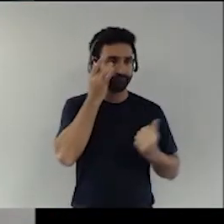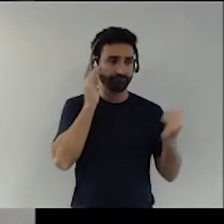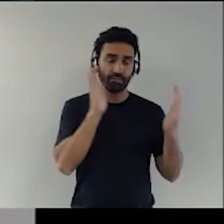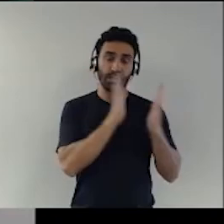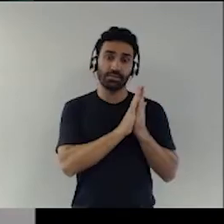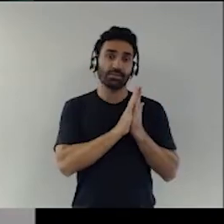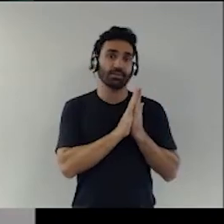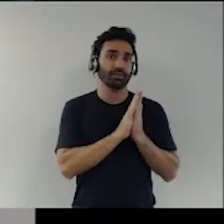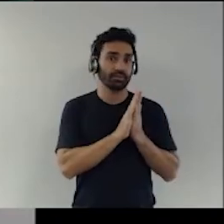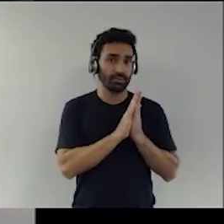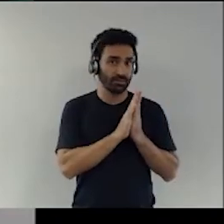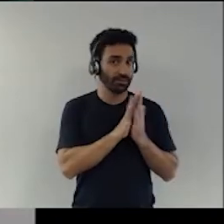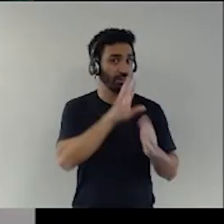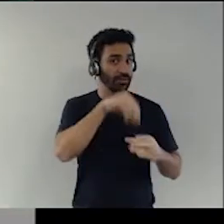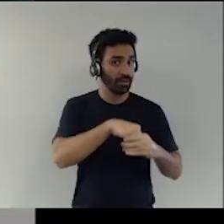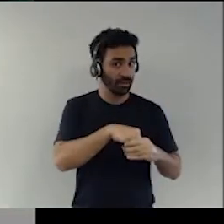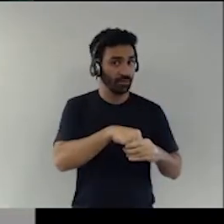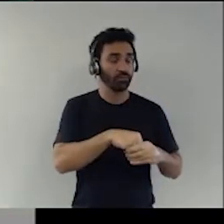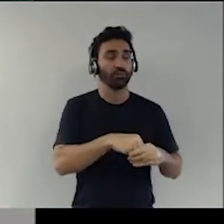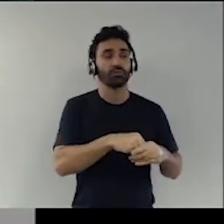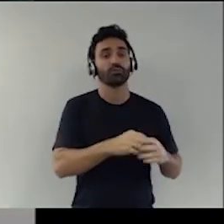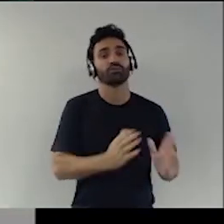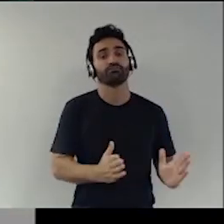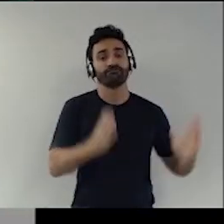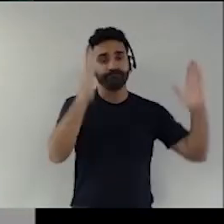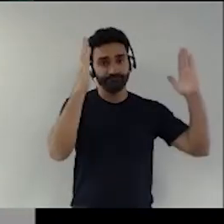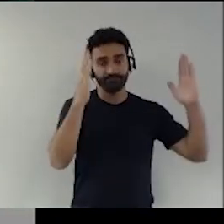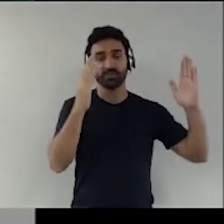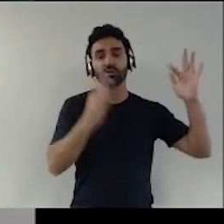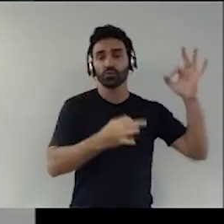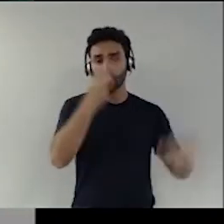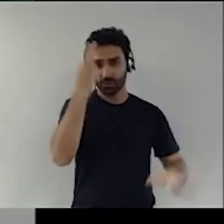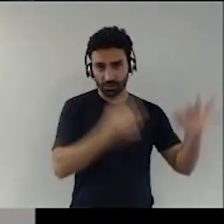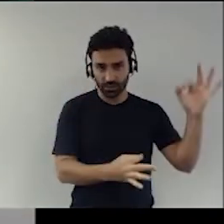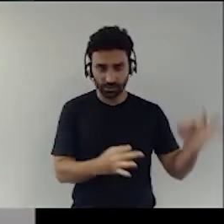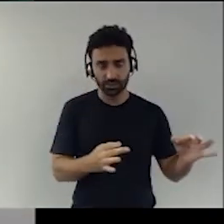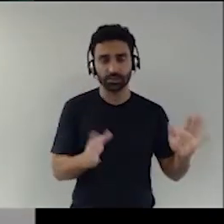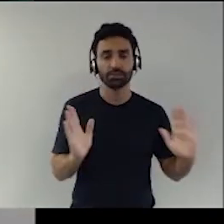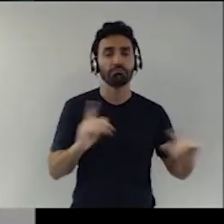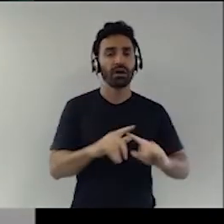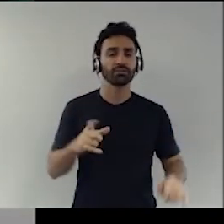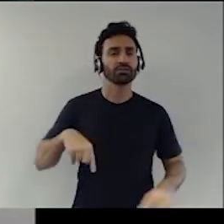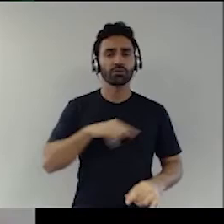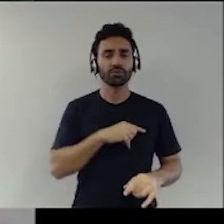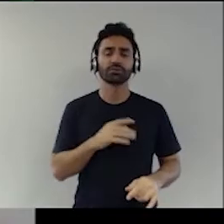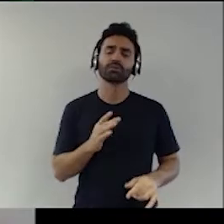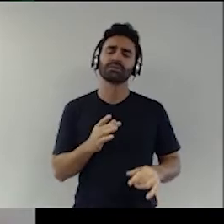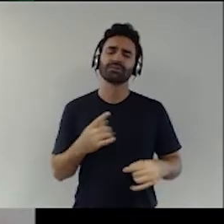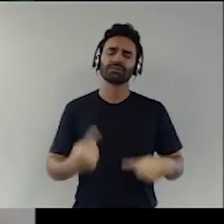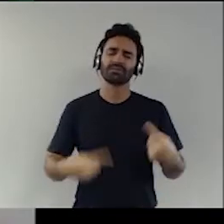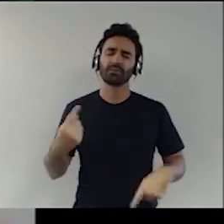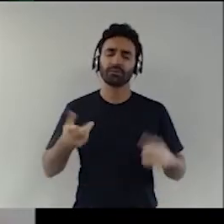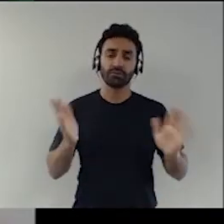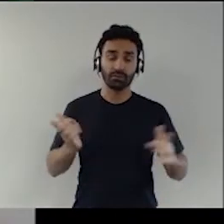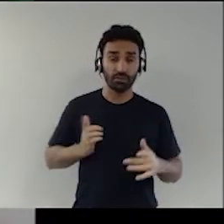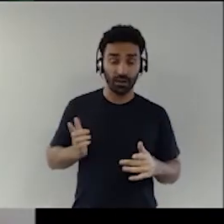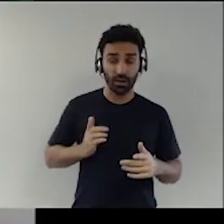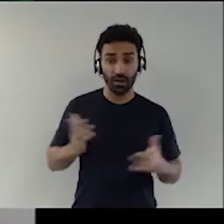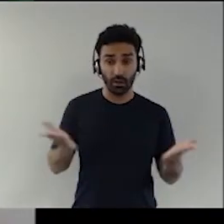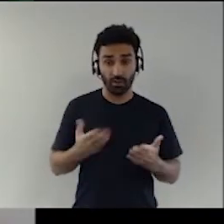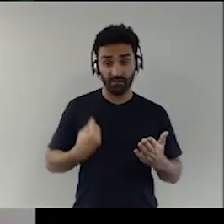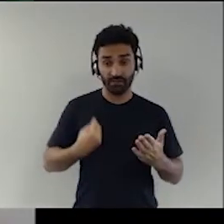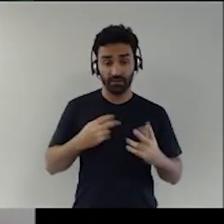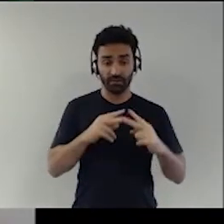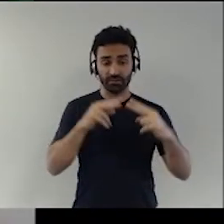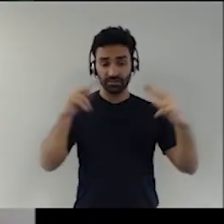promotor na comarca, na vara. A gente tem debatido muito que o fato de ter um estado de home office